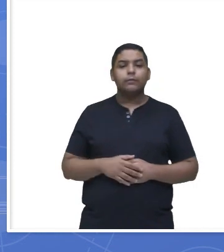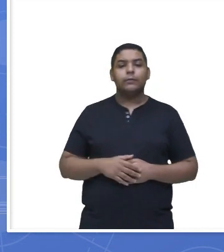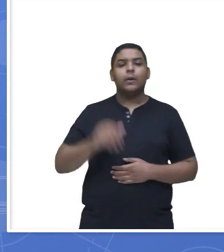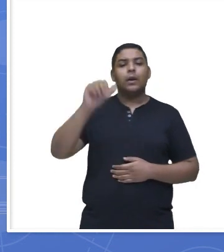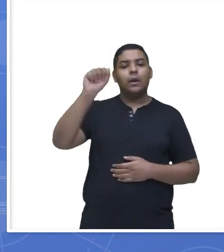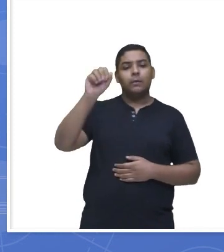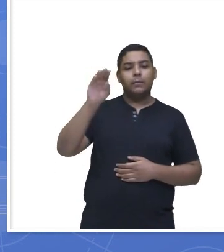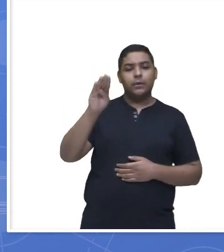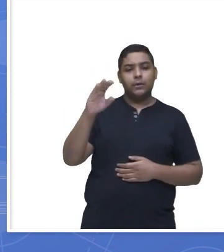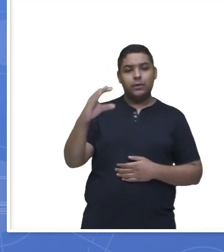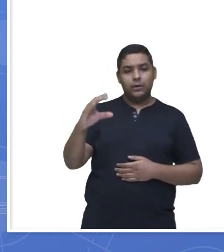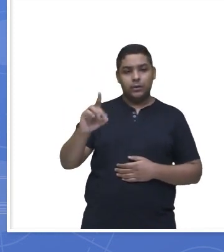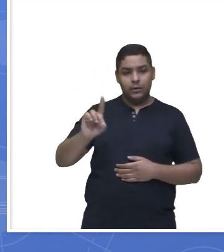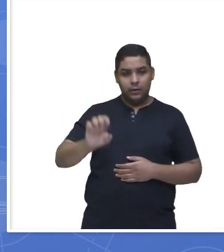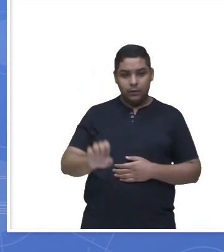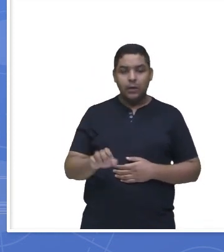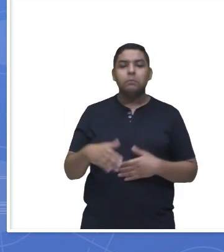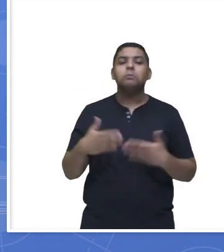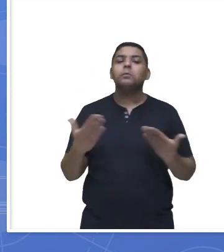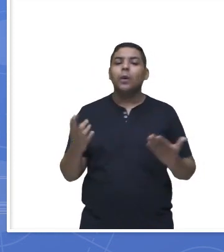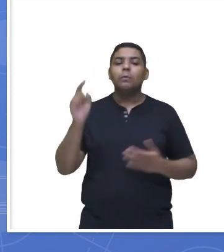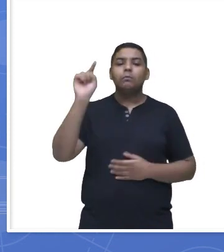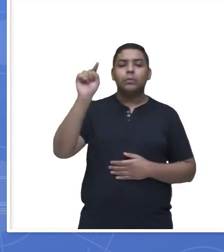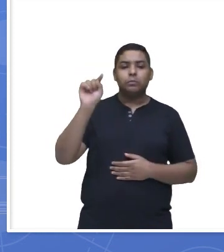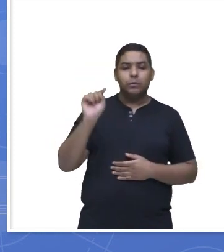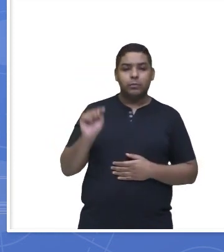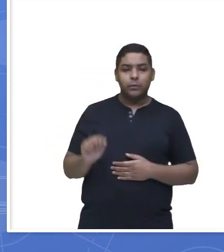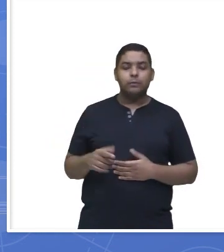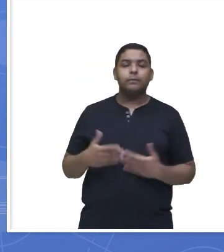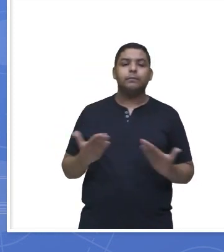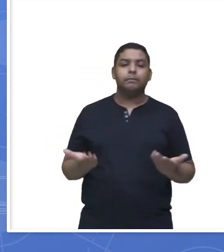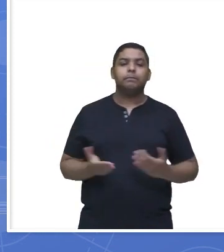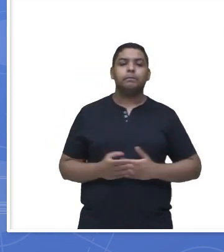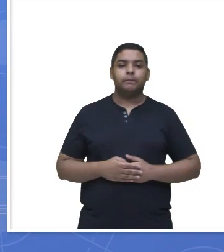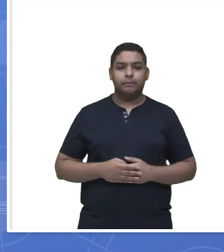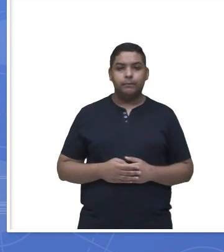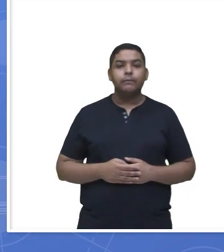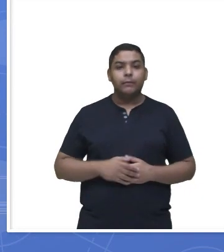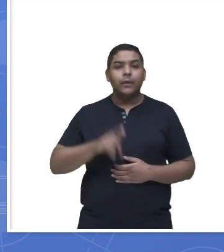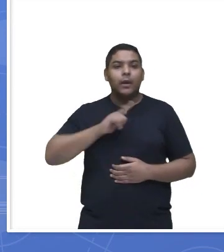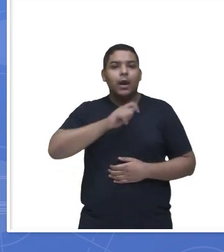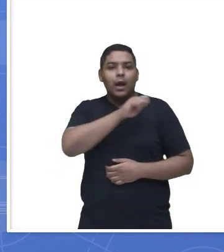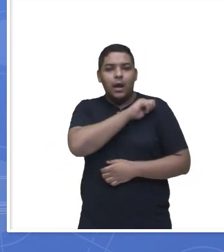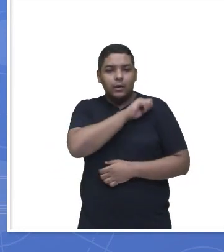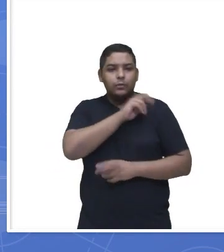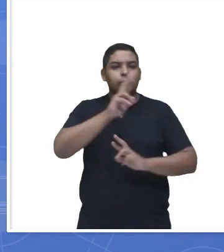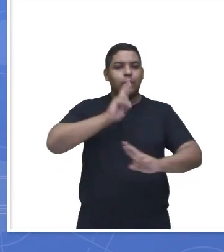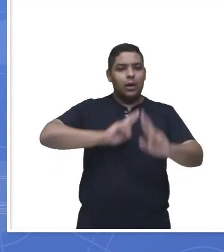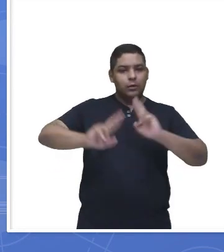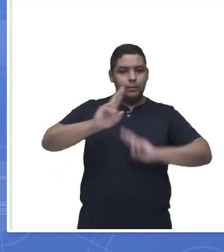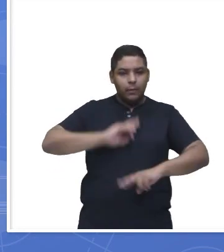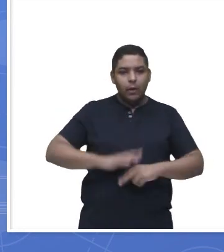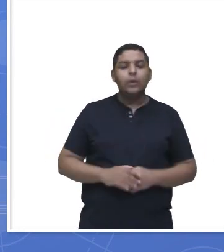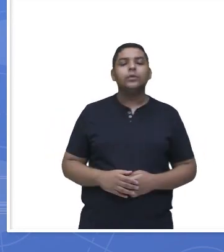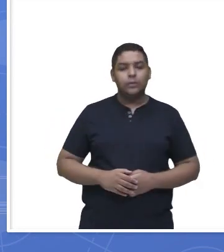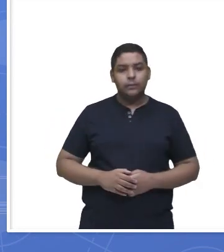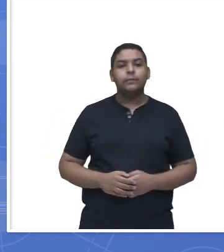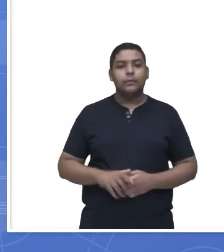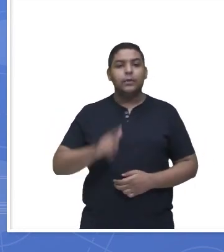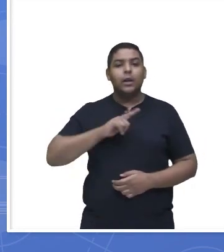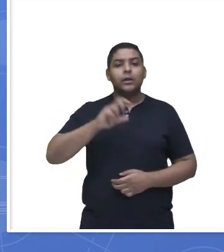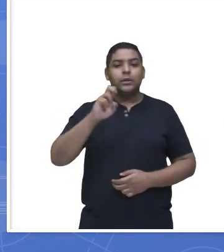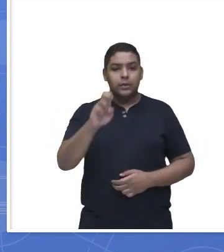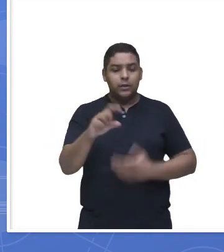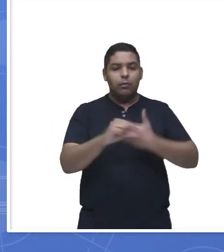e, claro, nós temos a participação de nossos alunos no chat, que é o que nós vamos ver agora. Nós temos ali cinco autores